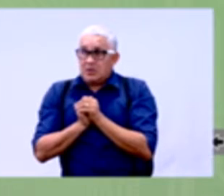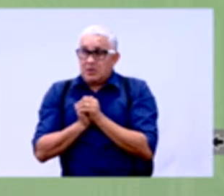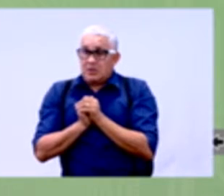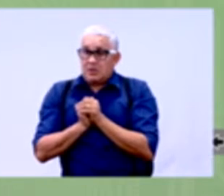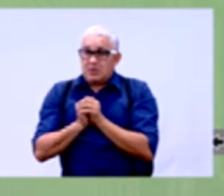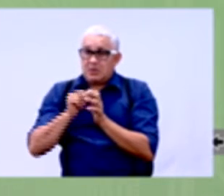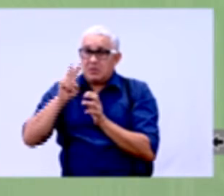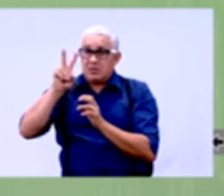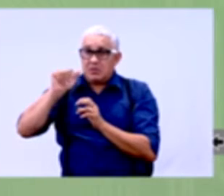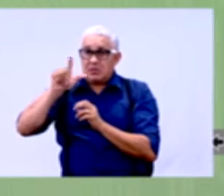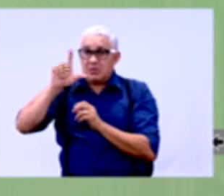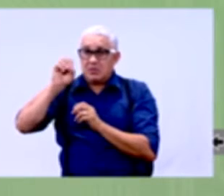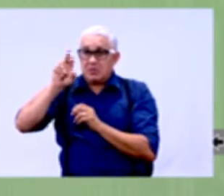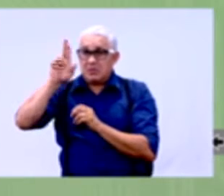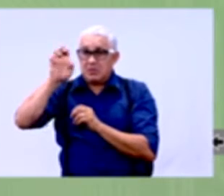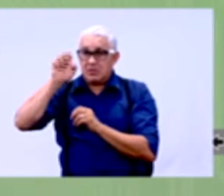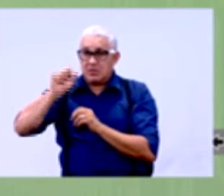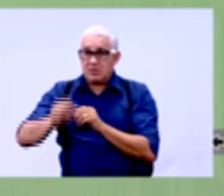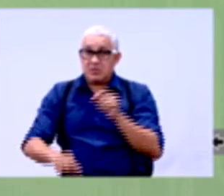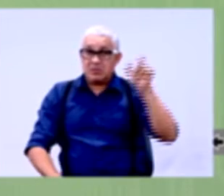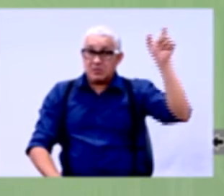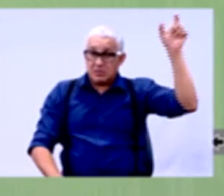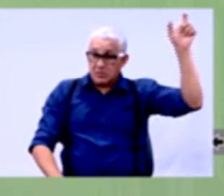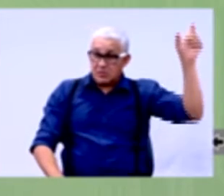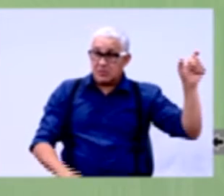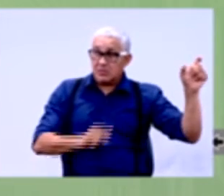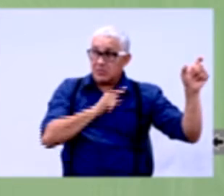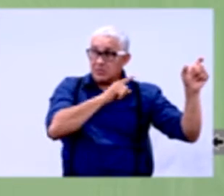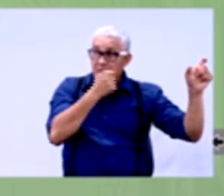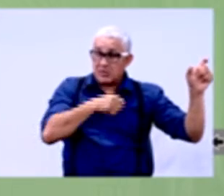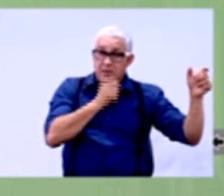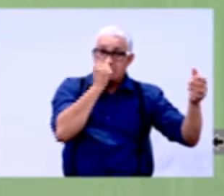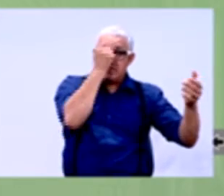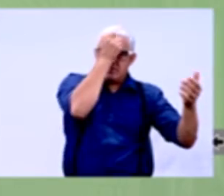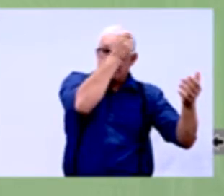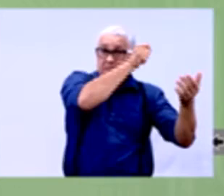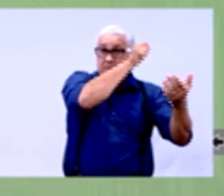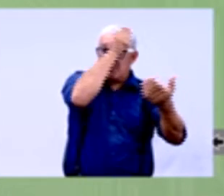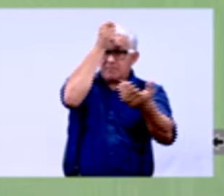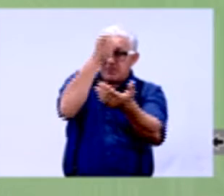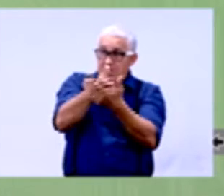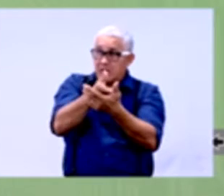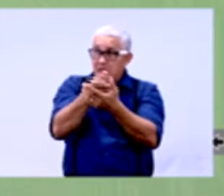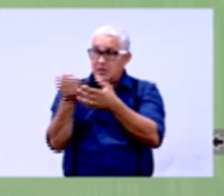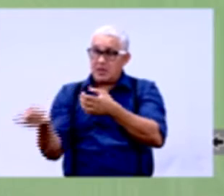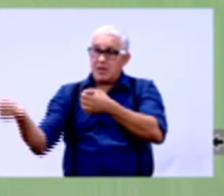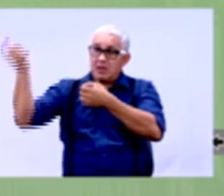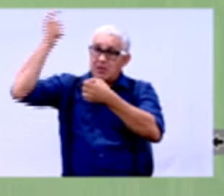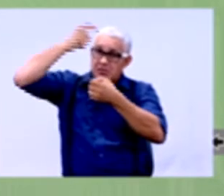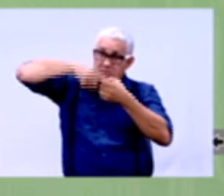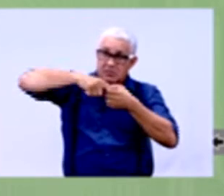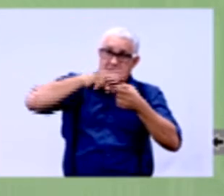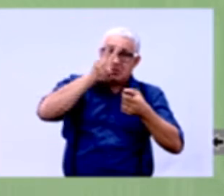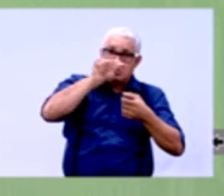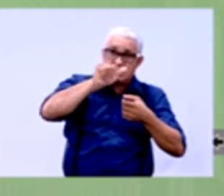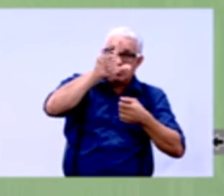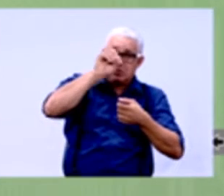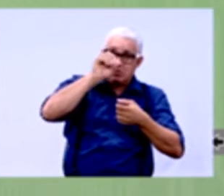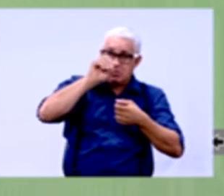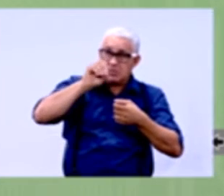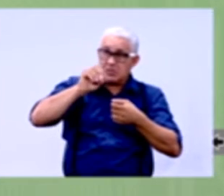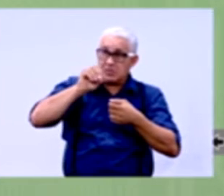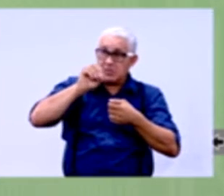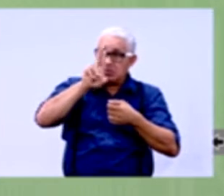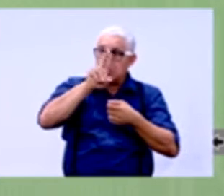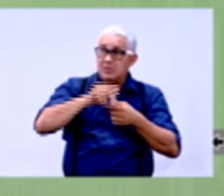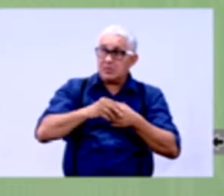dos valores que o cliente vai ter que pagar. Então aí, retorna o valor aqui, a setinha retornando o